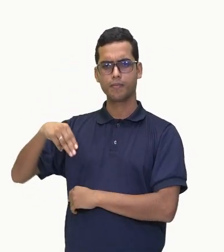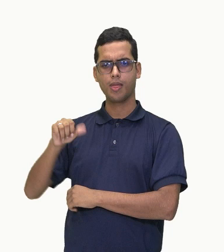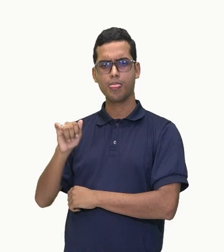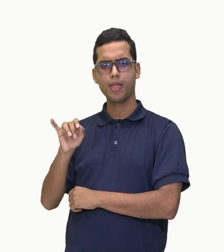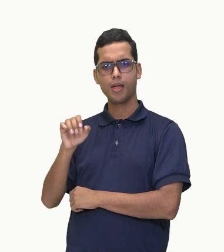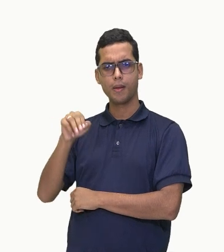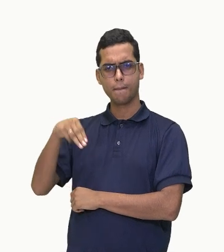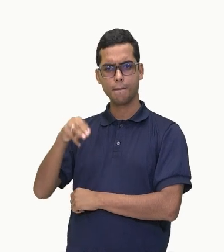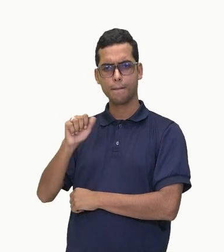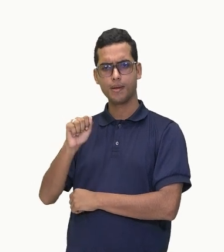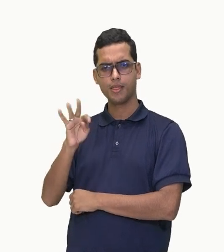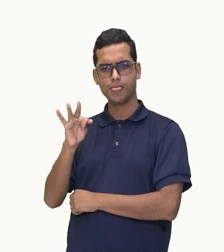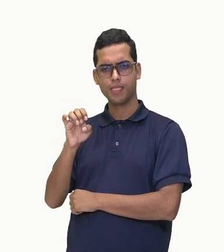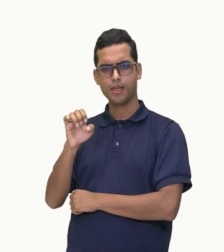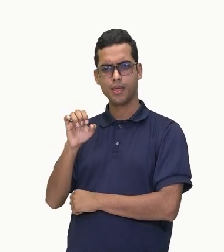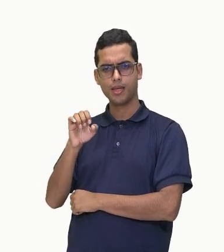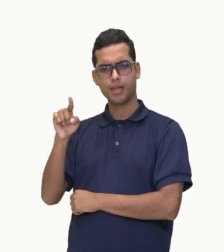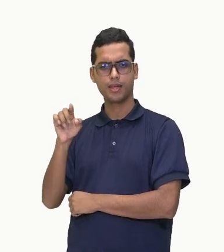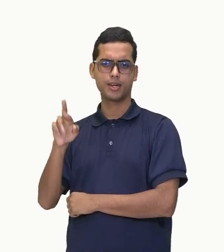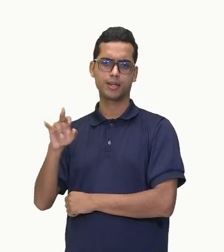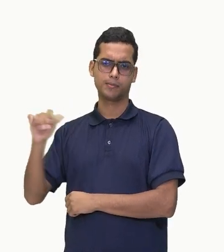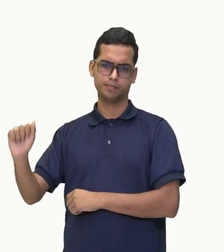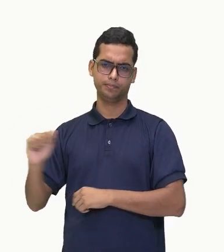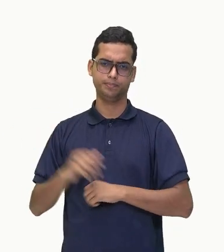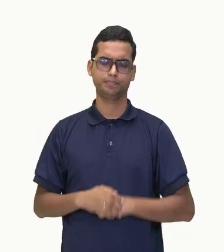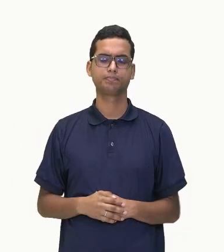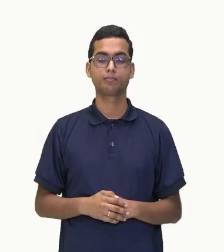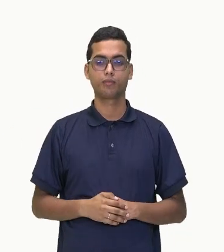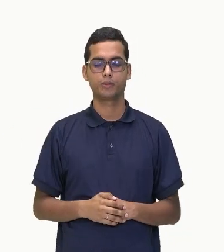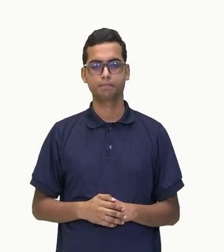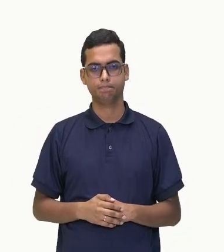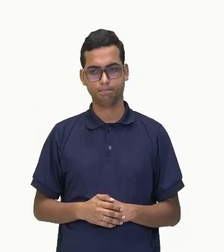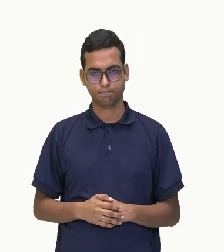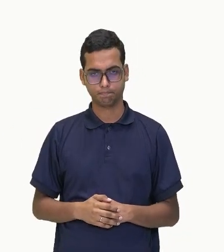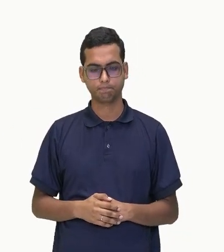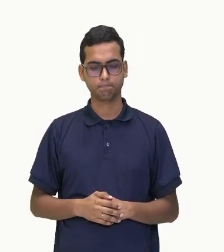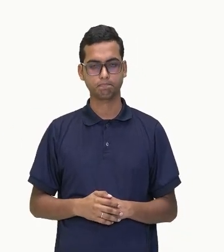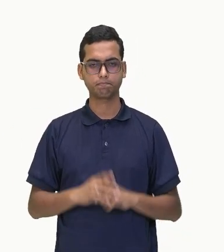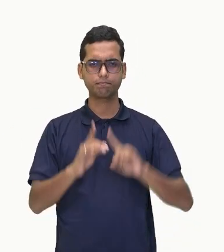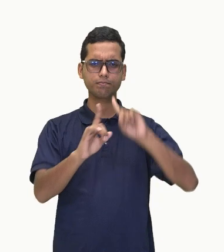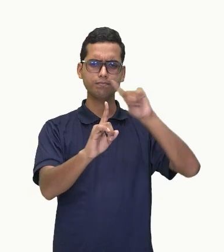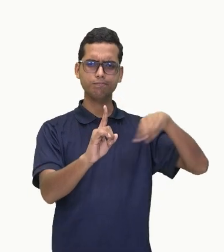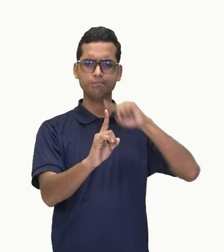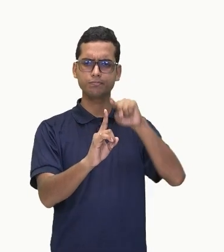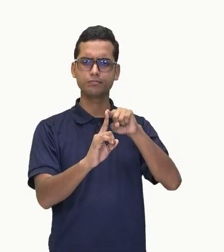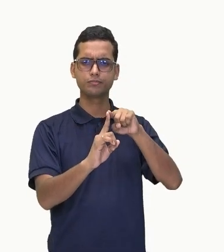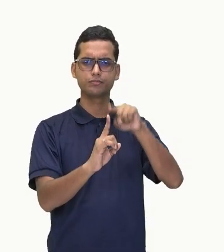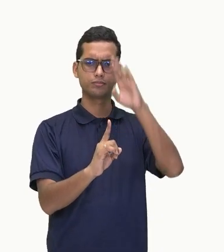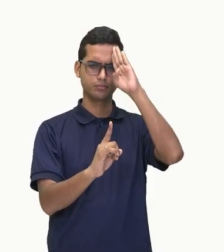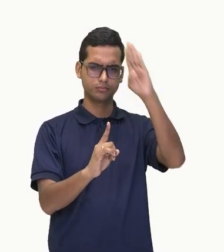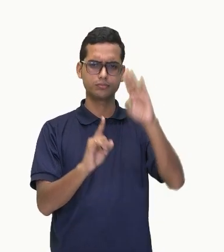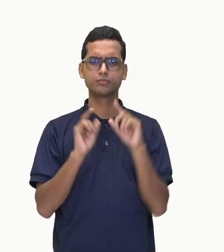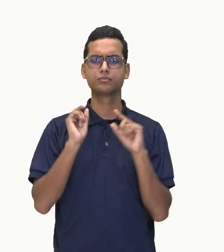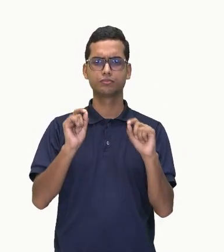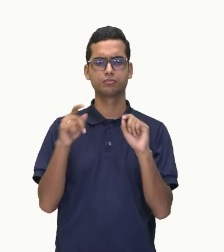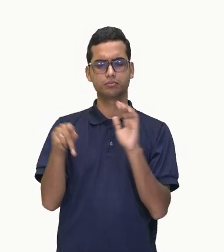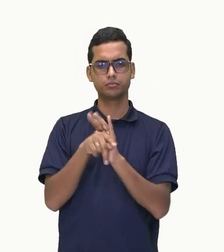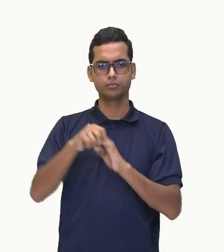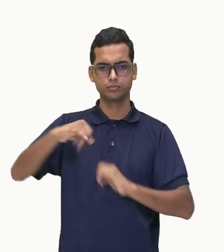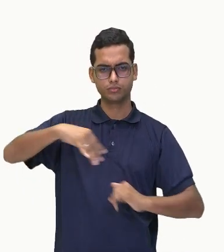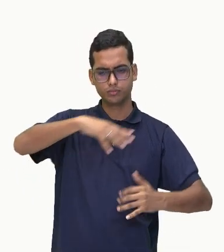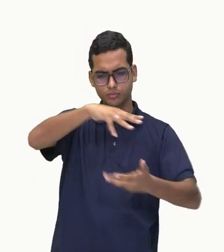formas de seu movimento. E o principal objetivo é compreender como o universo